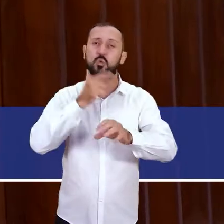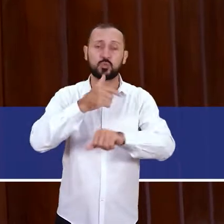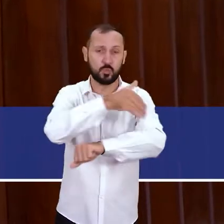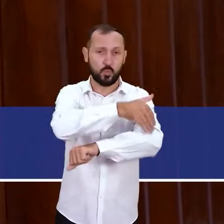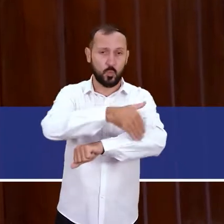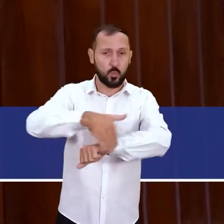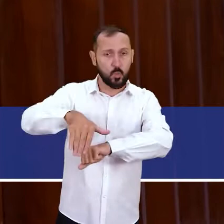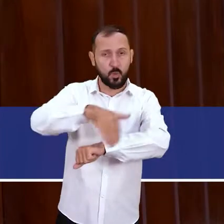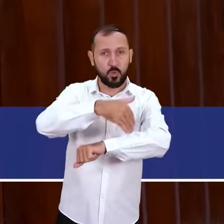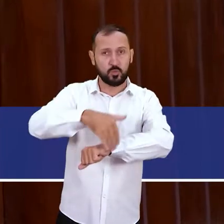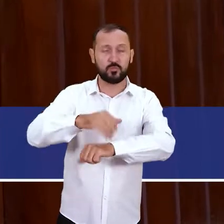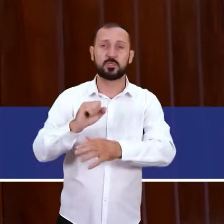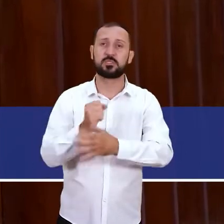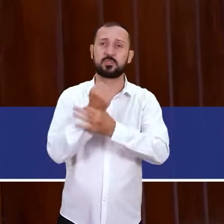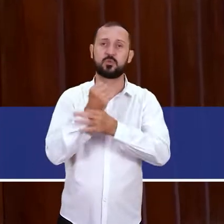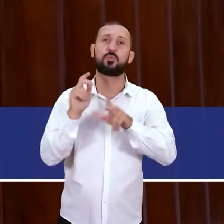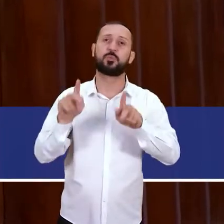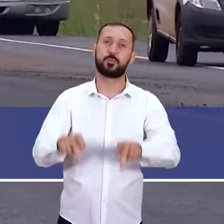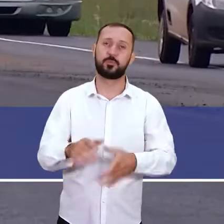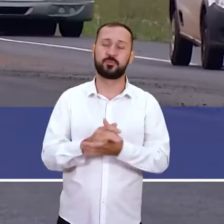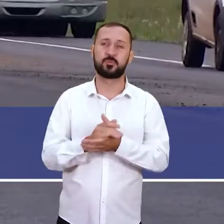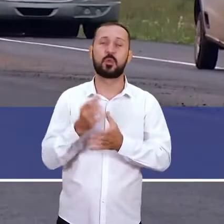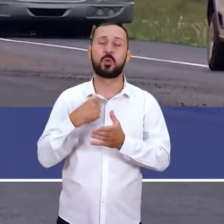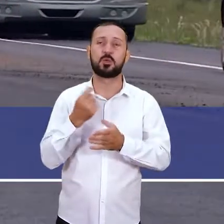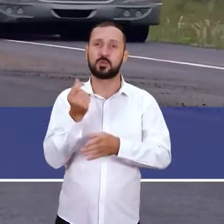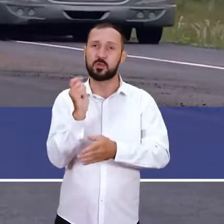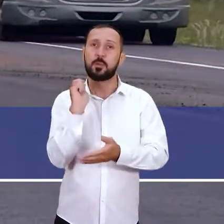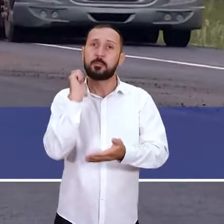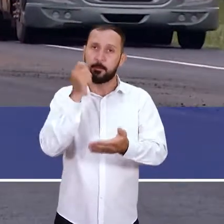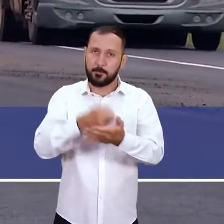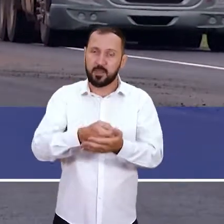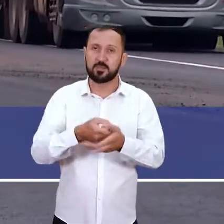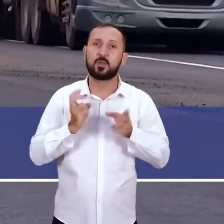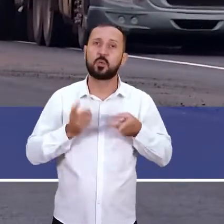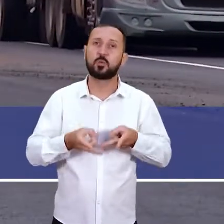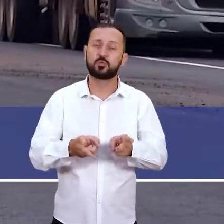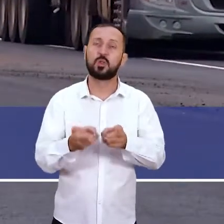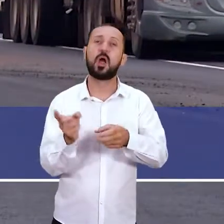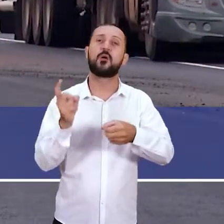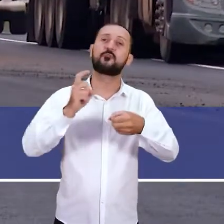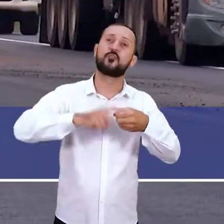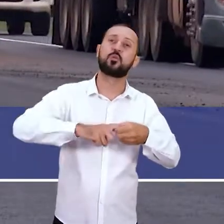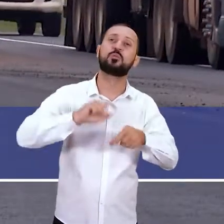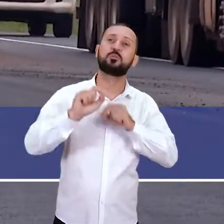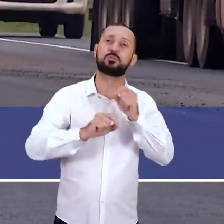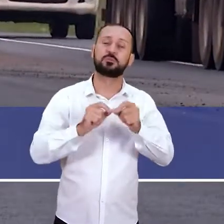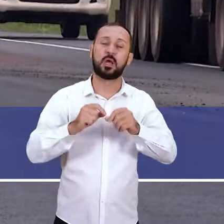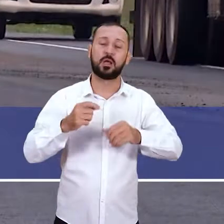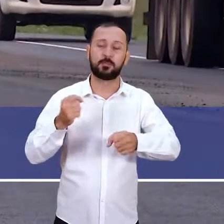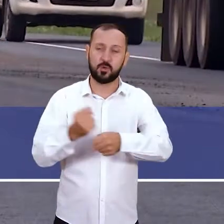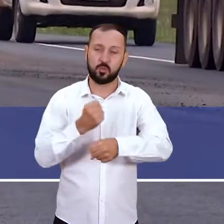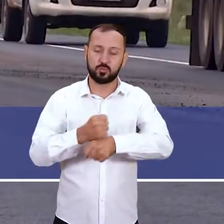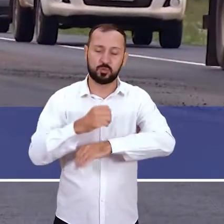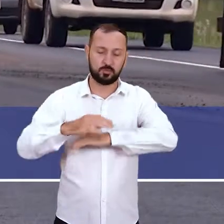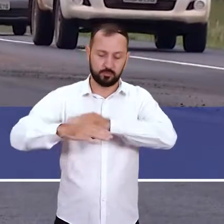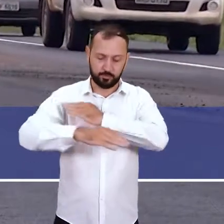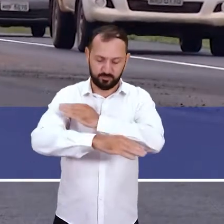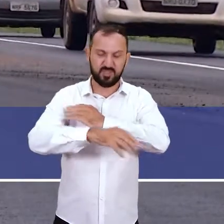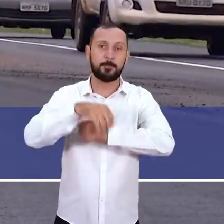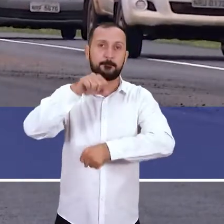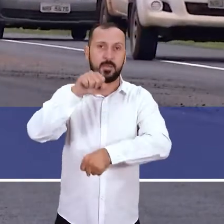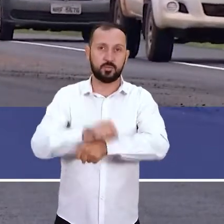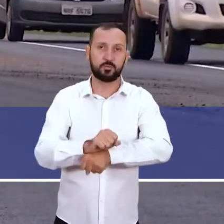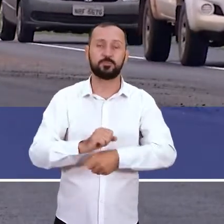à população uma rodovia segura. E, para isso, as cobranças devem continuar em torno da retomada das obras